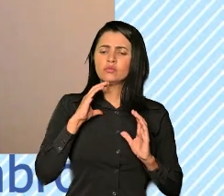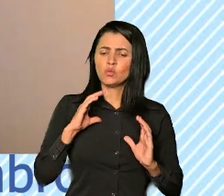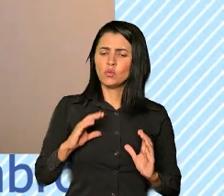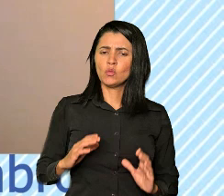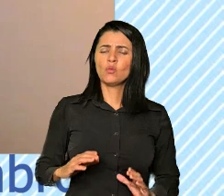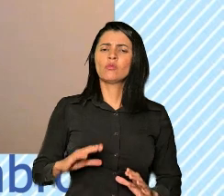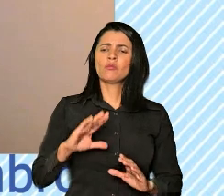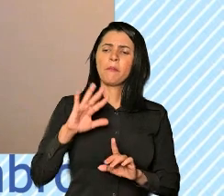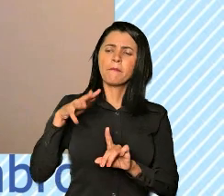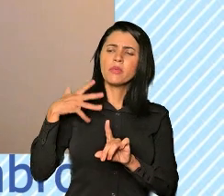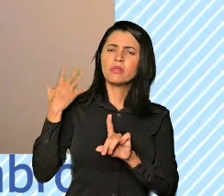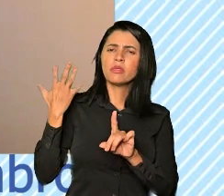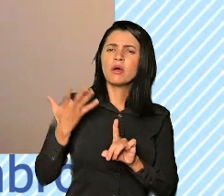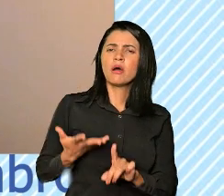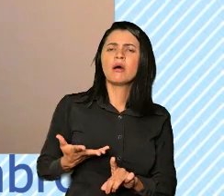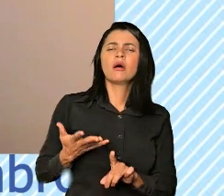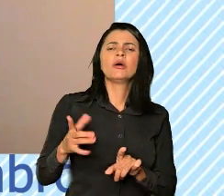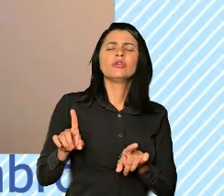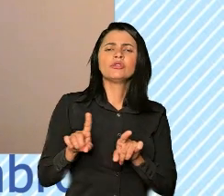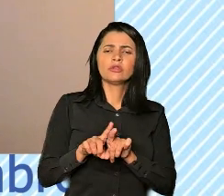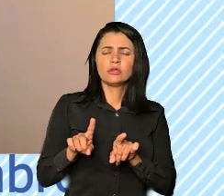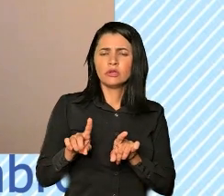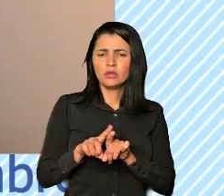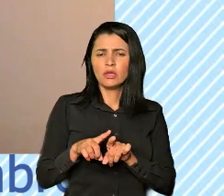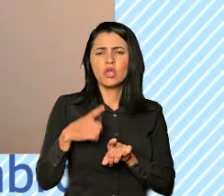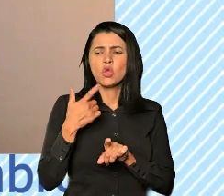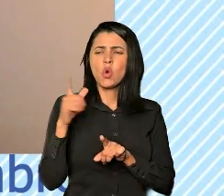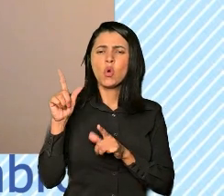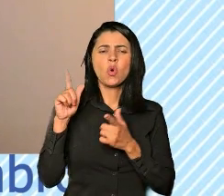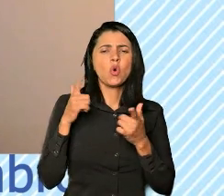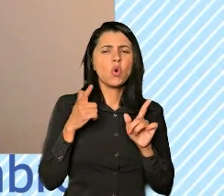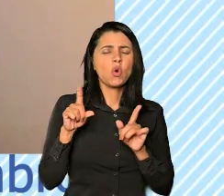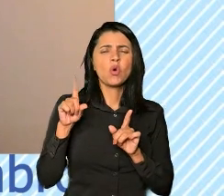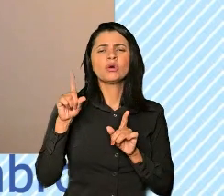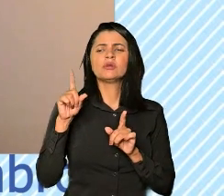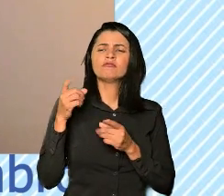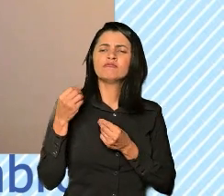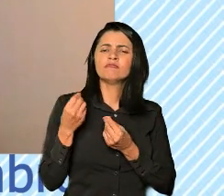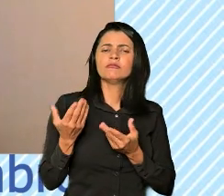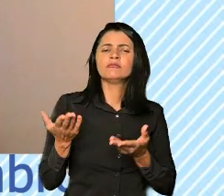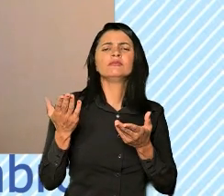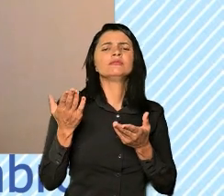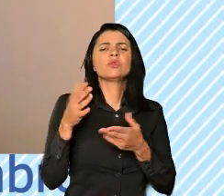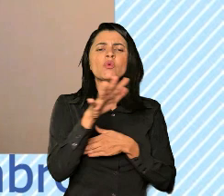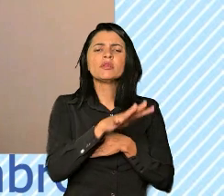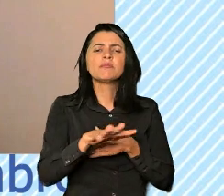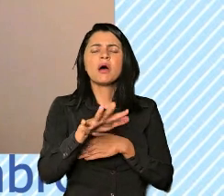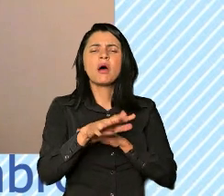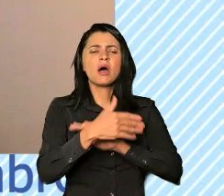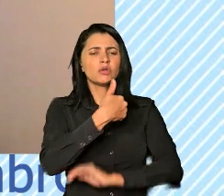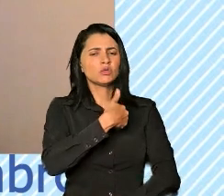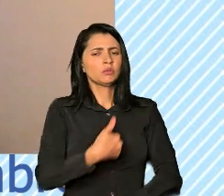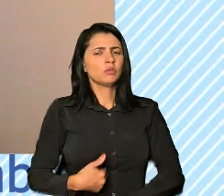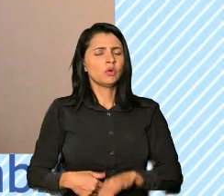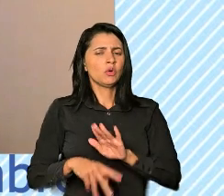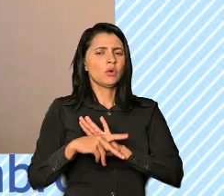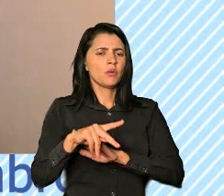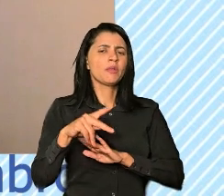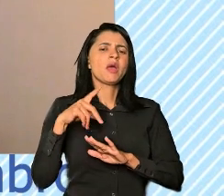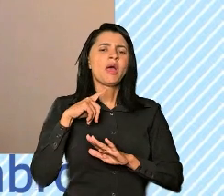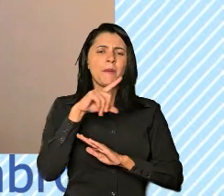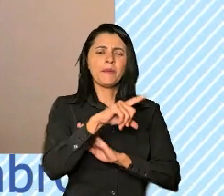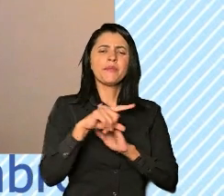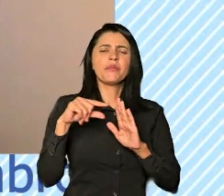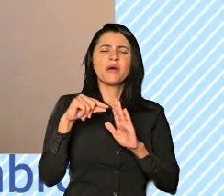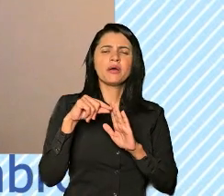com homenagens e oferta do espaço público, do espaço do Palácio do Planalto,